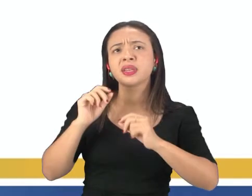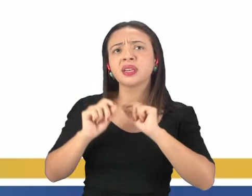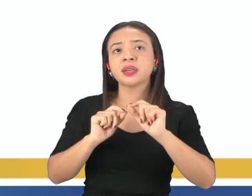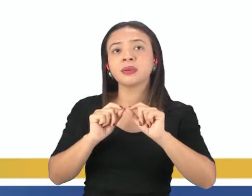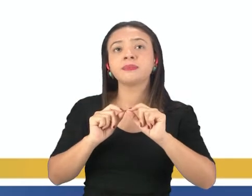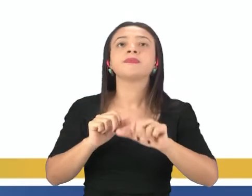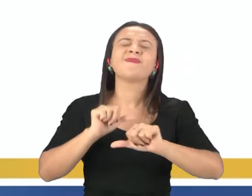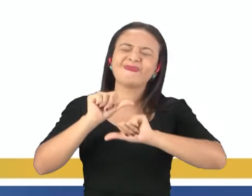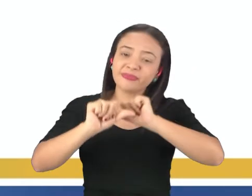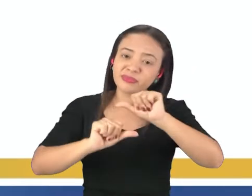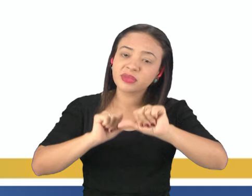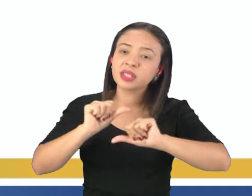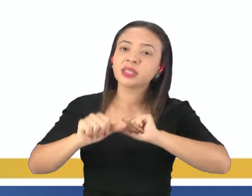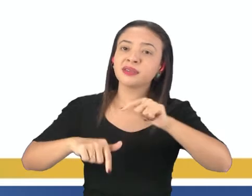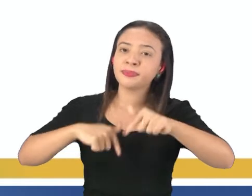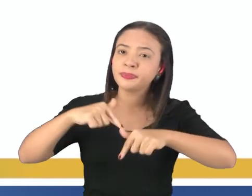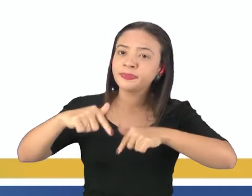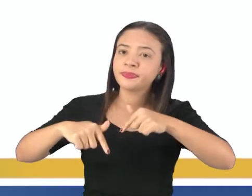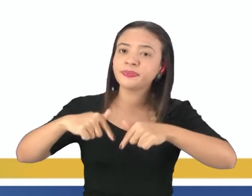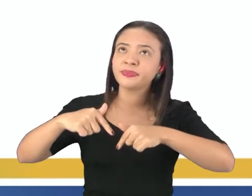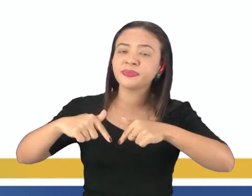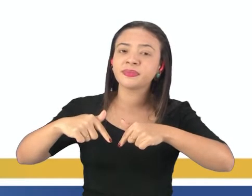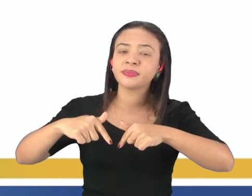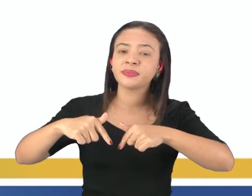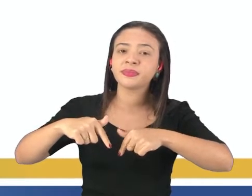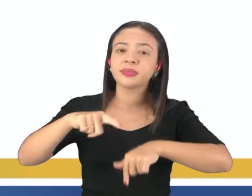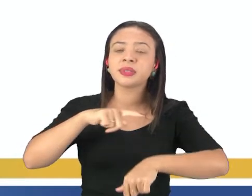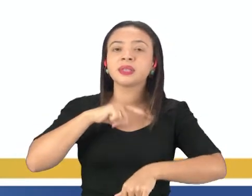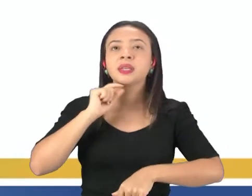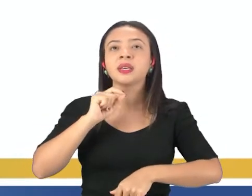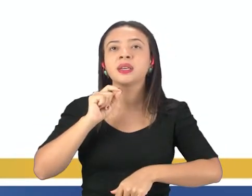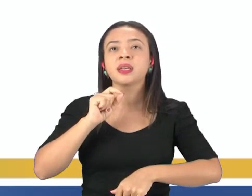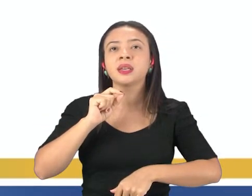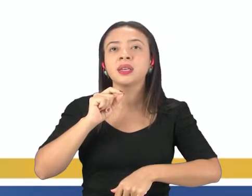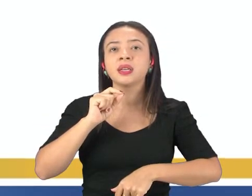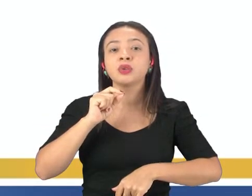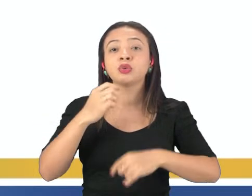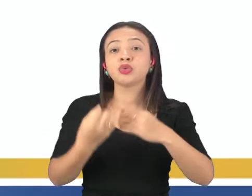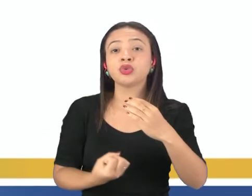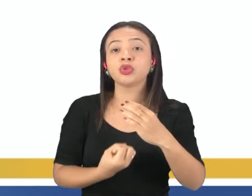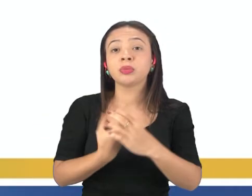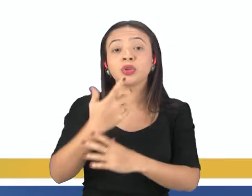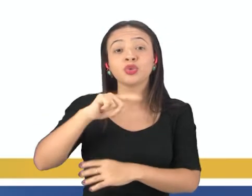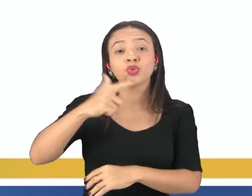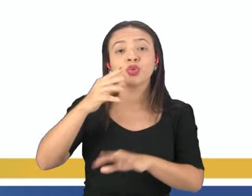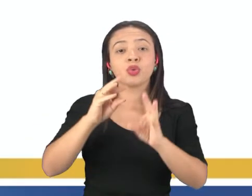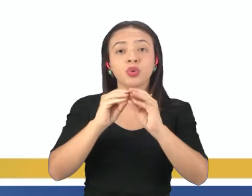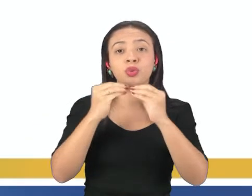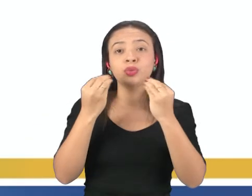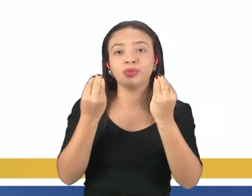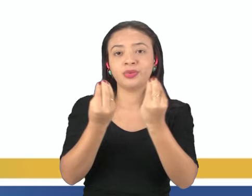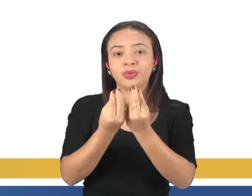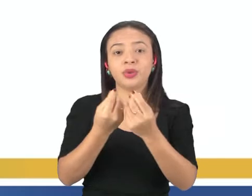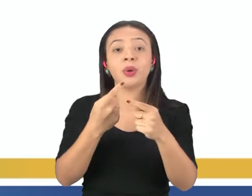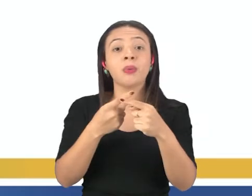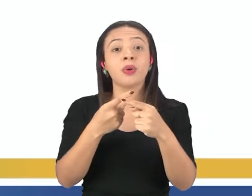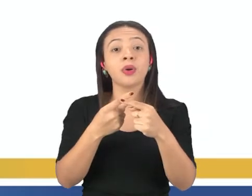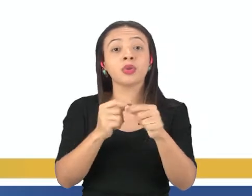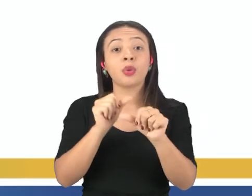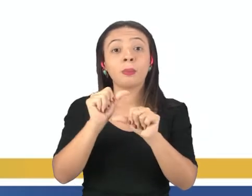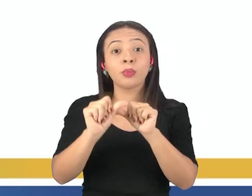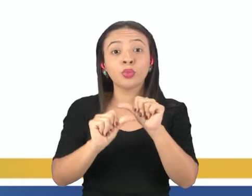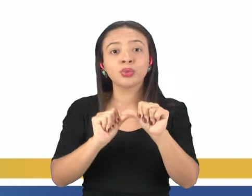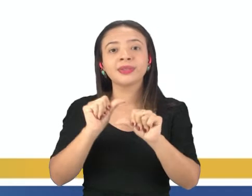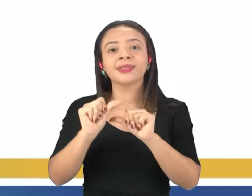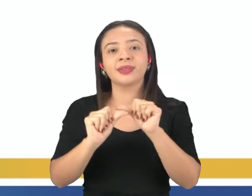falo da transformação química, eu vou ter aí obrigatoriamente a formação de novas substâncias, porque eu estou alterando essa